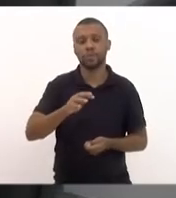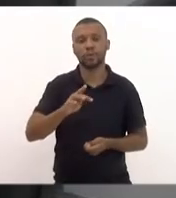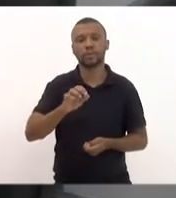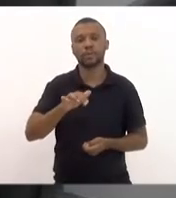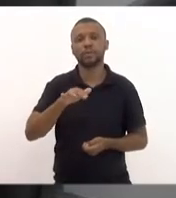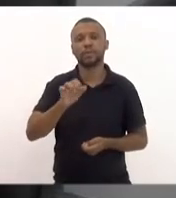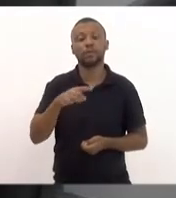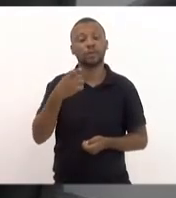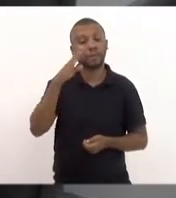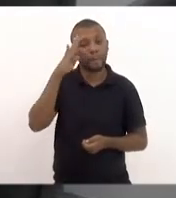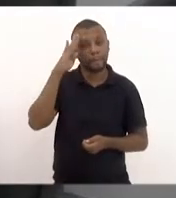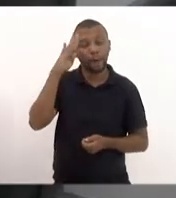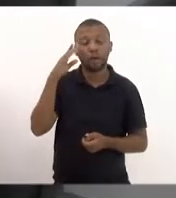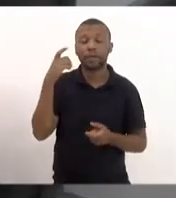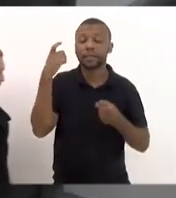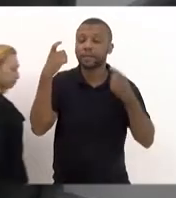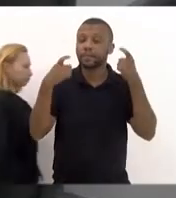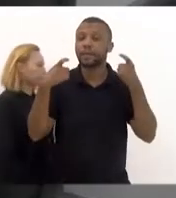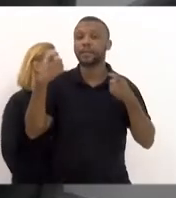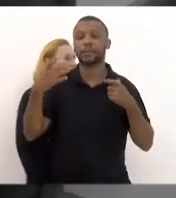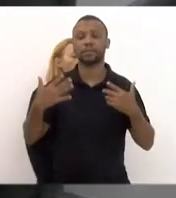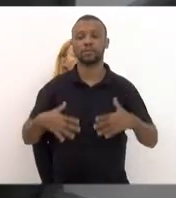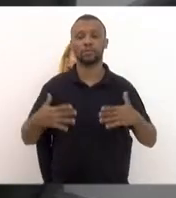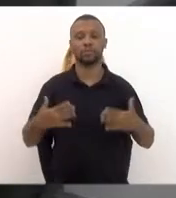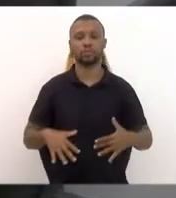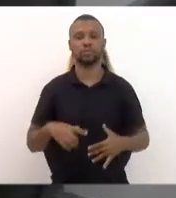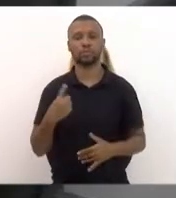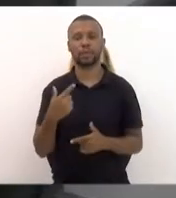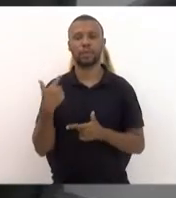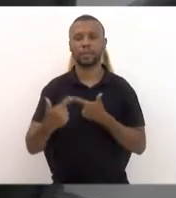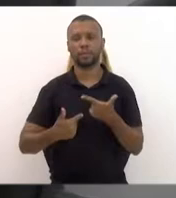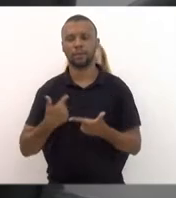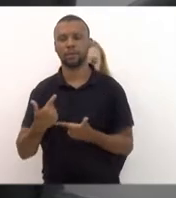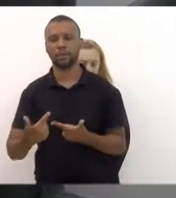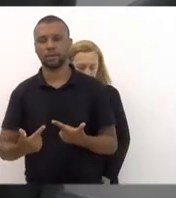né? Quando a gente trabalhou aqui por quase